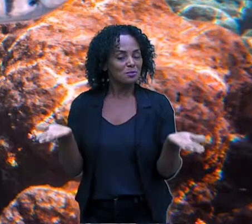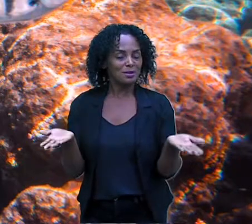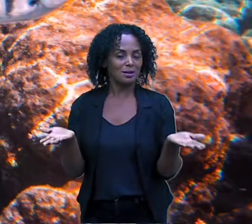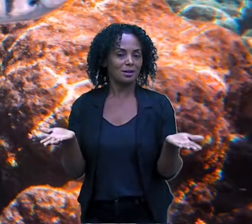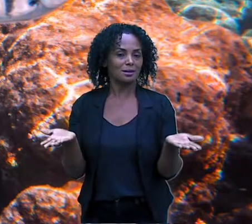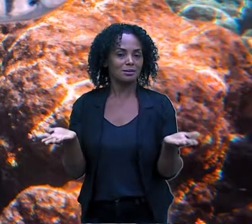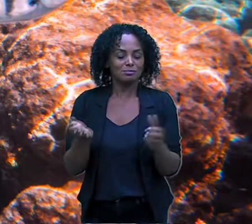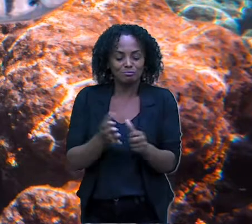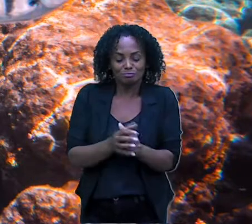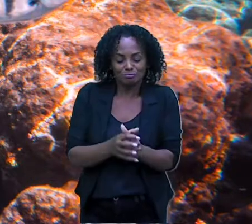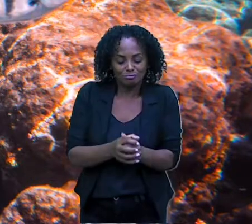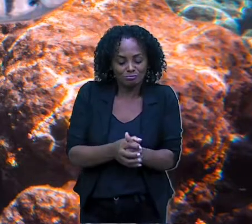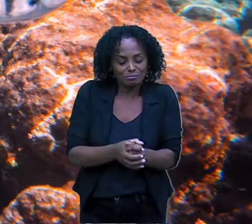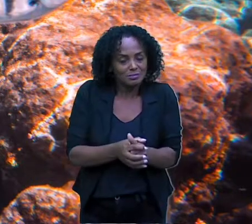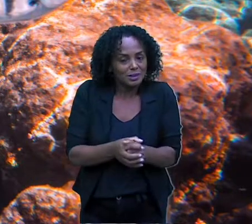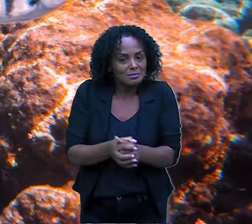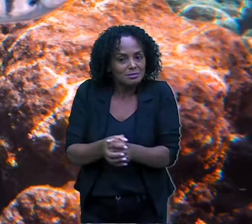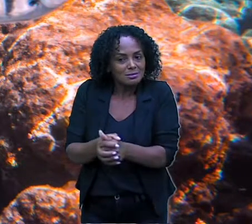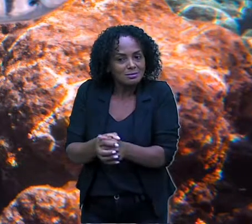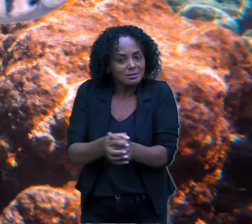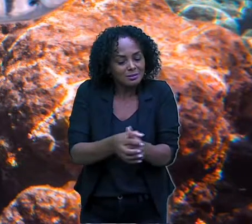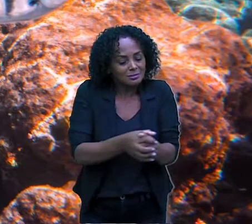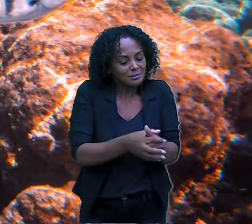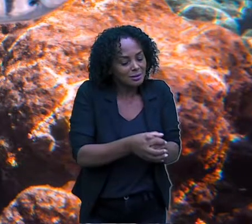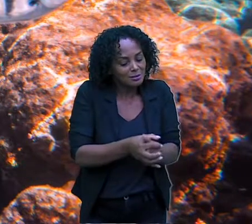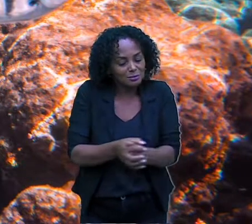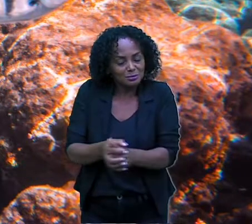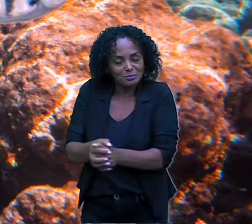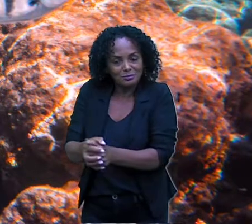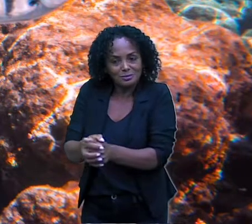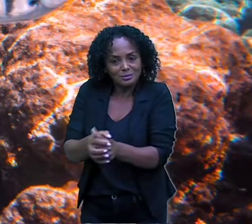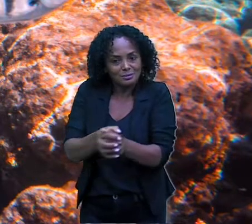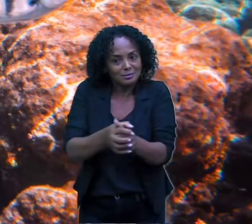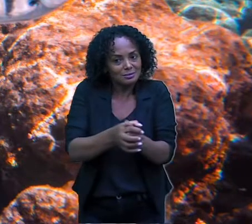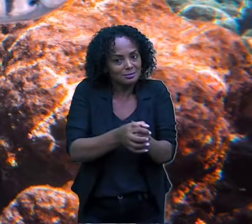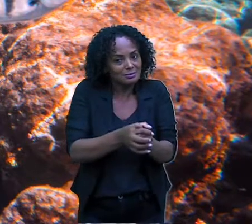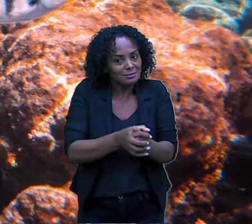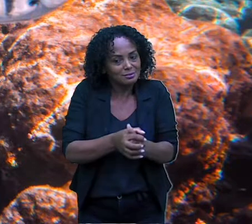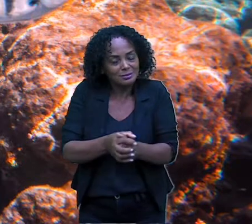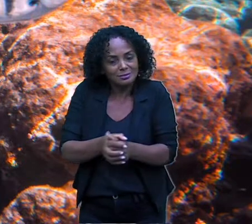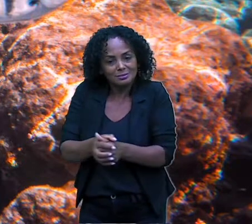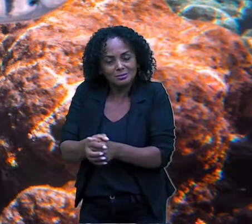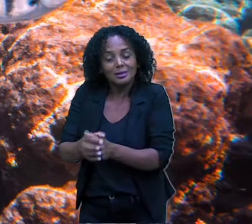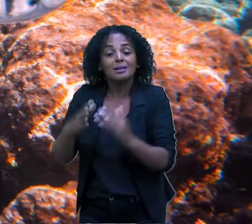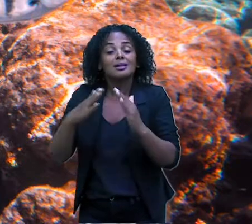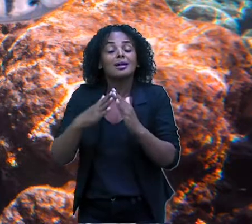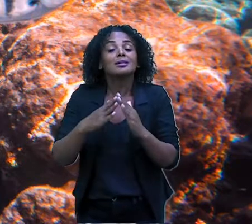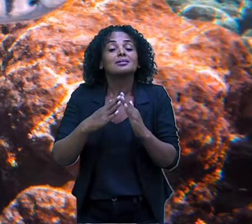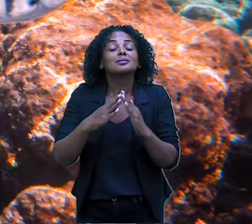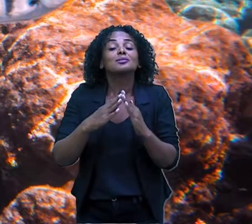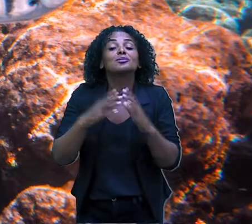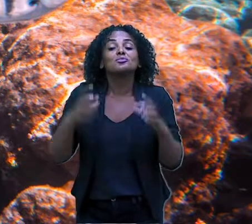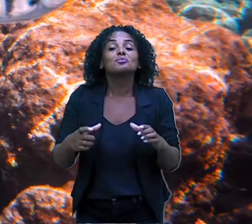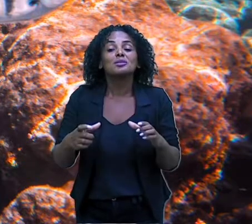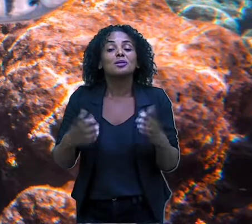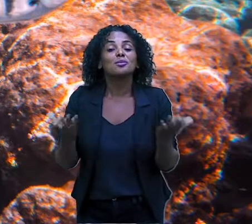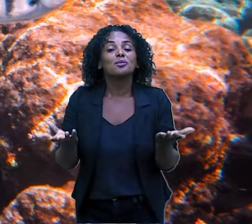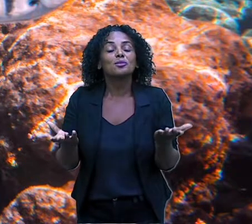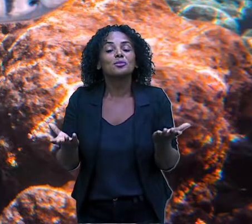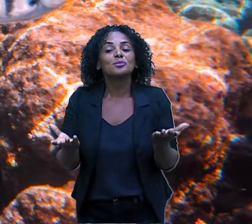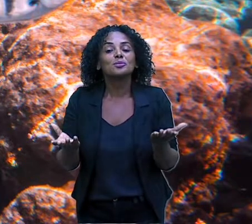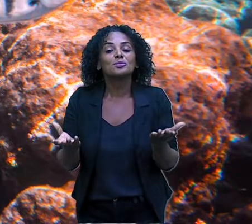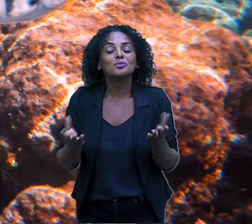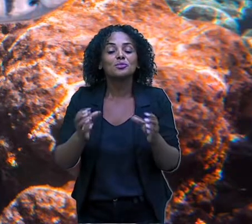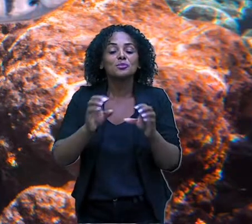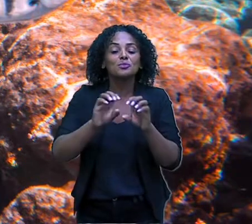Essa tartaruga, turtle. Turtle. Turtle. Turtle. O habitat, ocean.